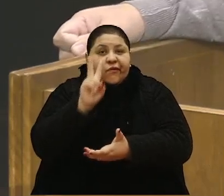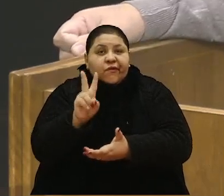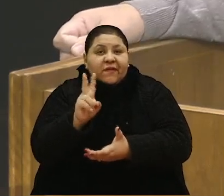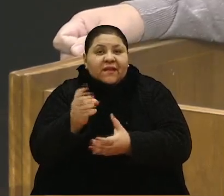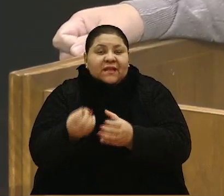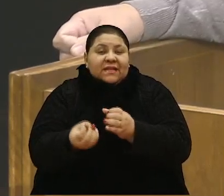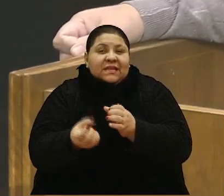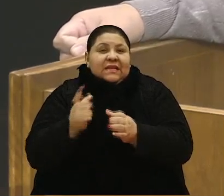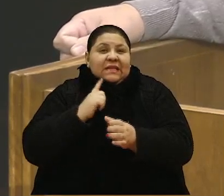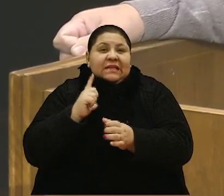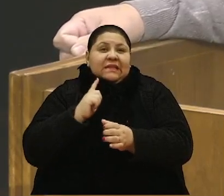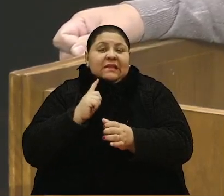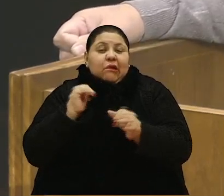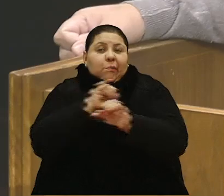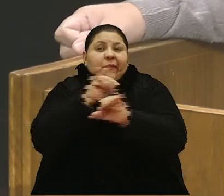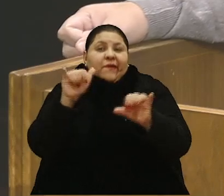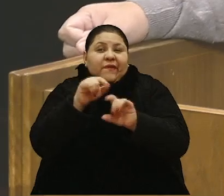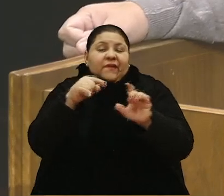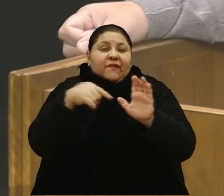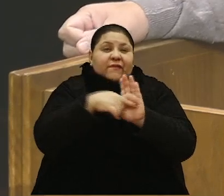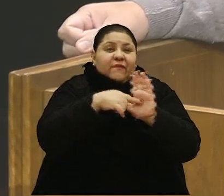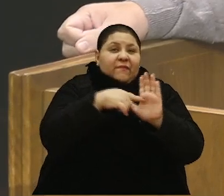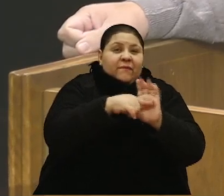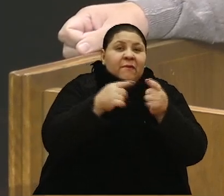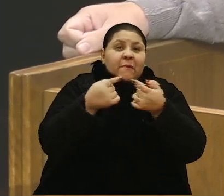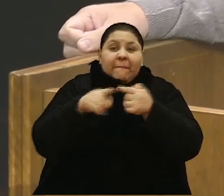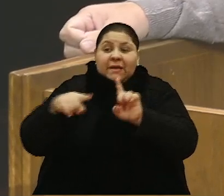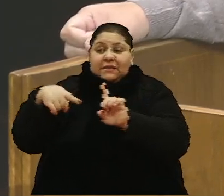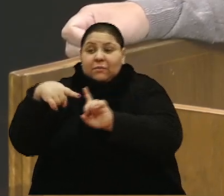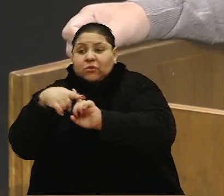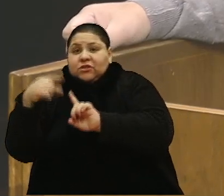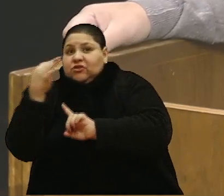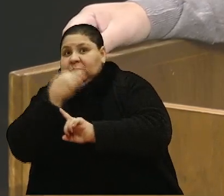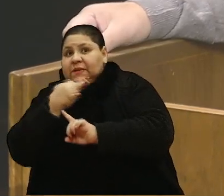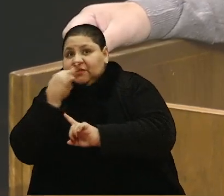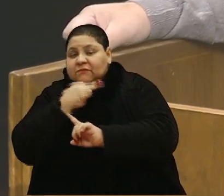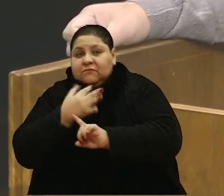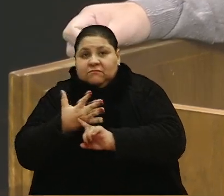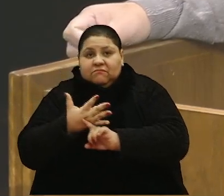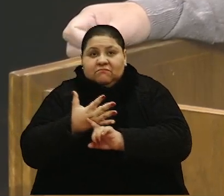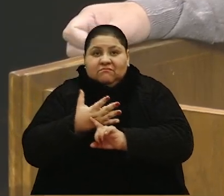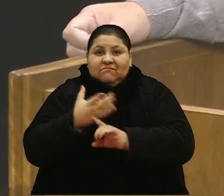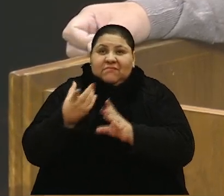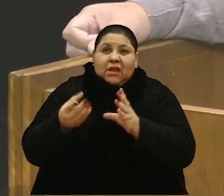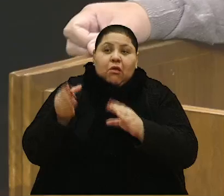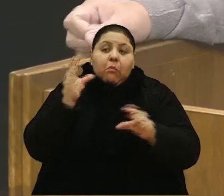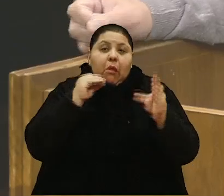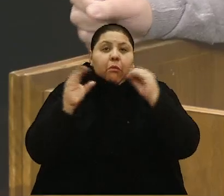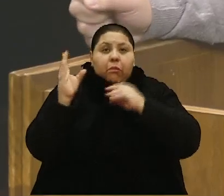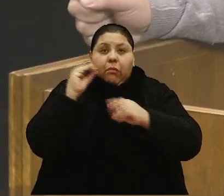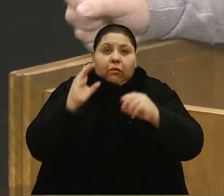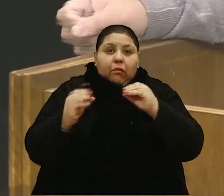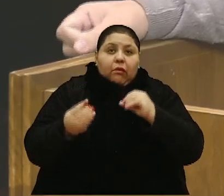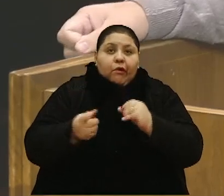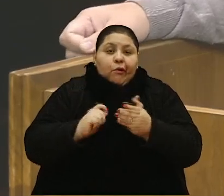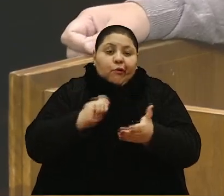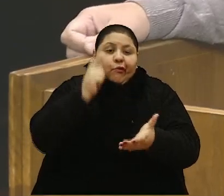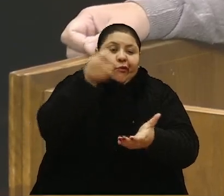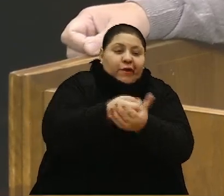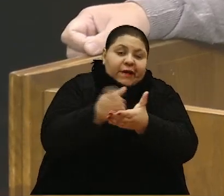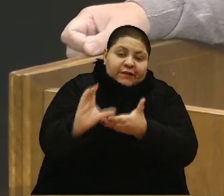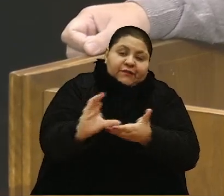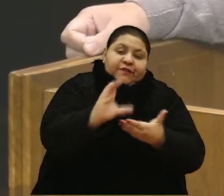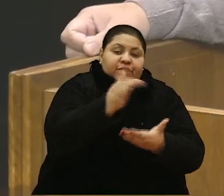mídia negativa quando se é algo positivo para Caxias do Sul. Se gerou uma especulação sobre os gastos, tem que se investir na